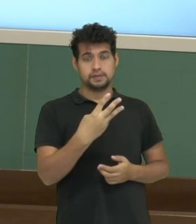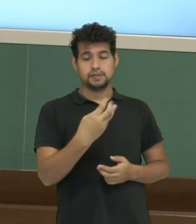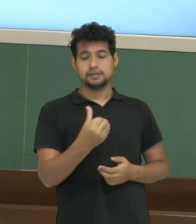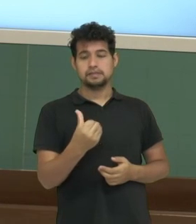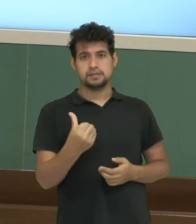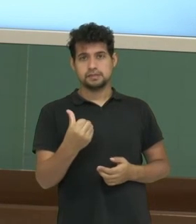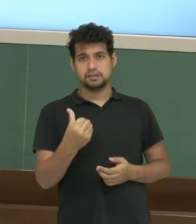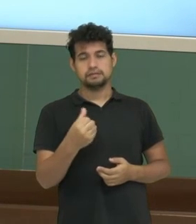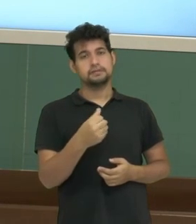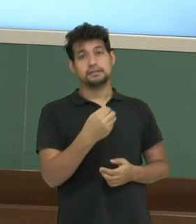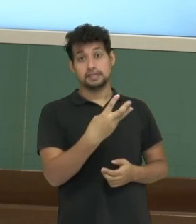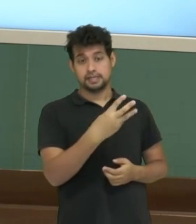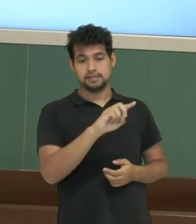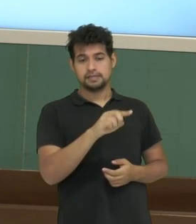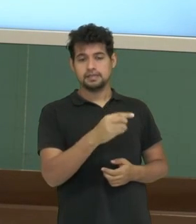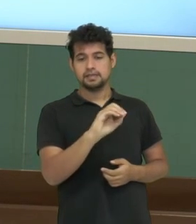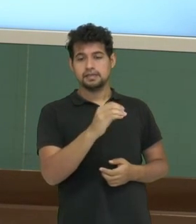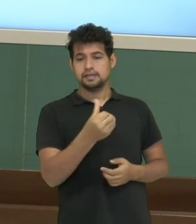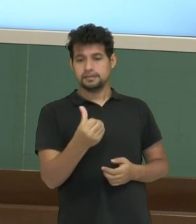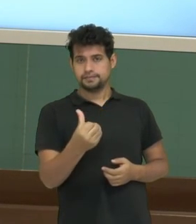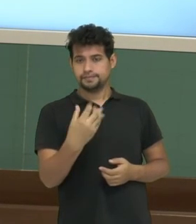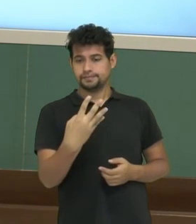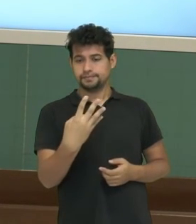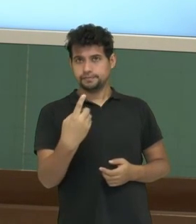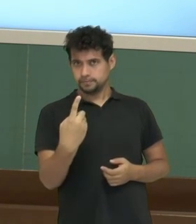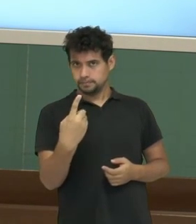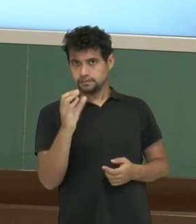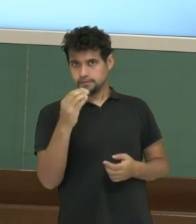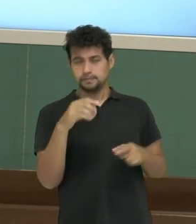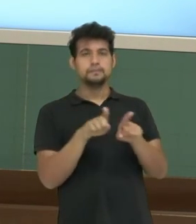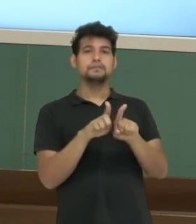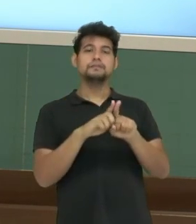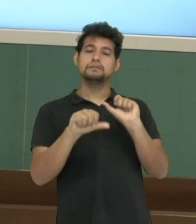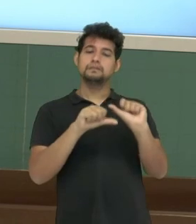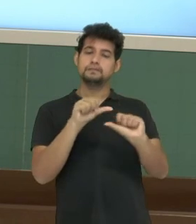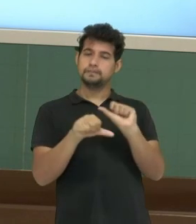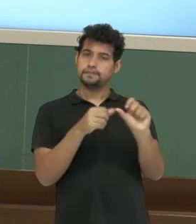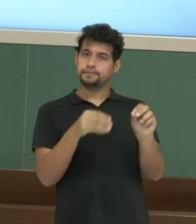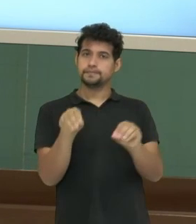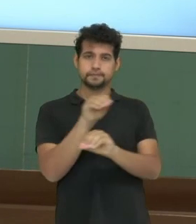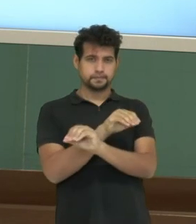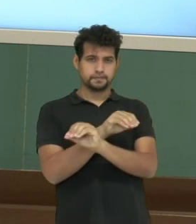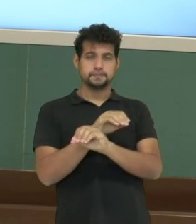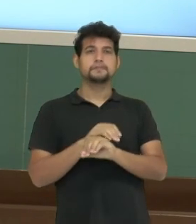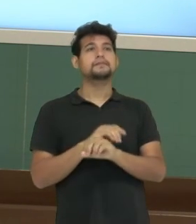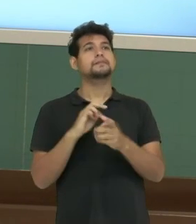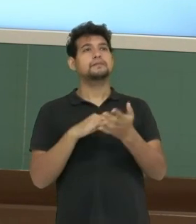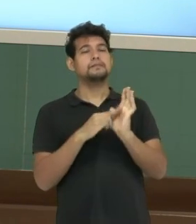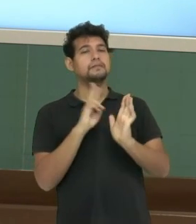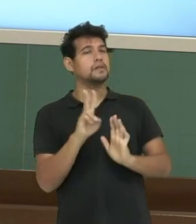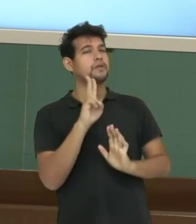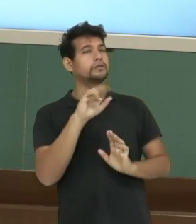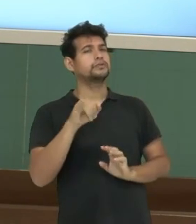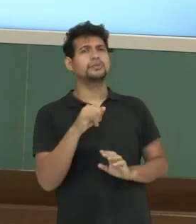3.066,41. É o quanto passou do capital para o montante, ok? Então, esse é o valor